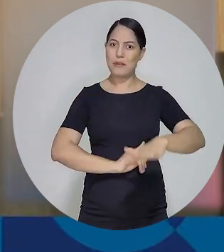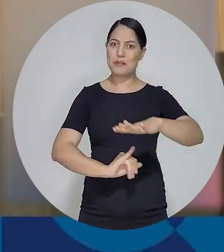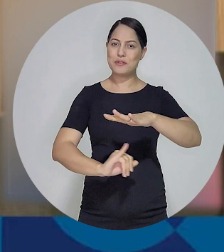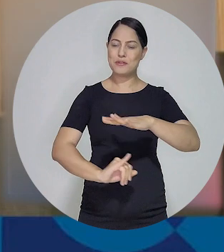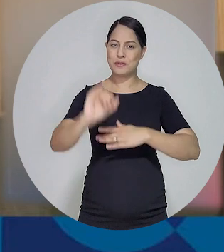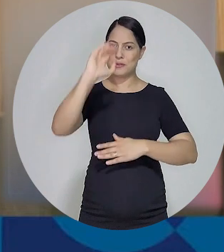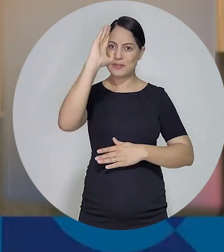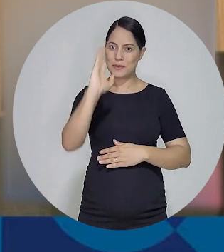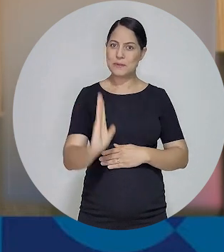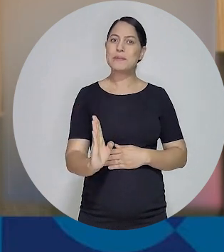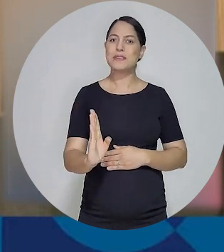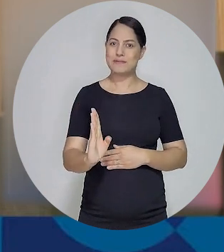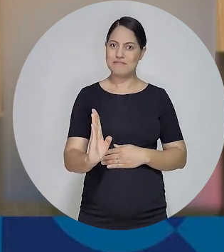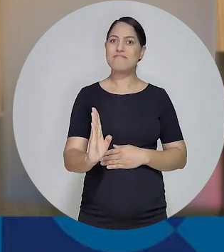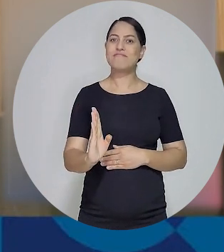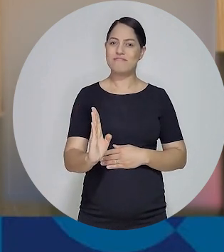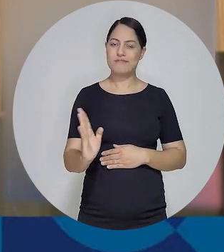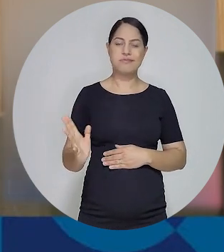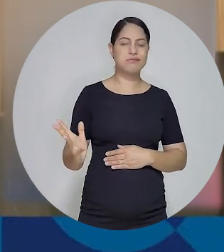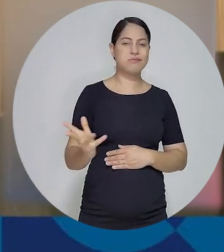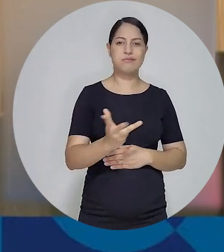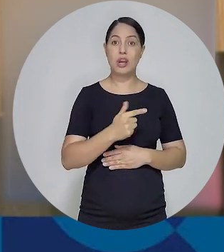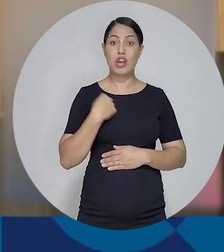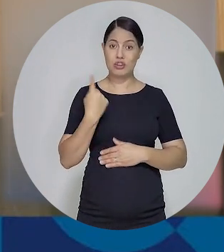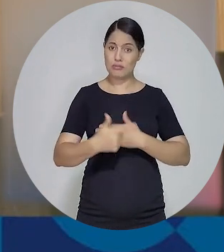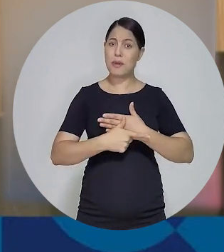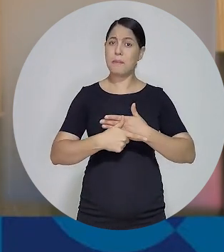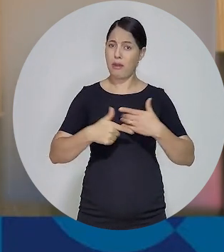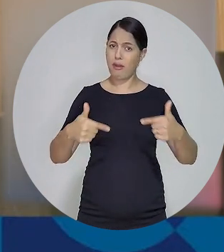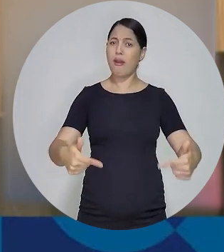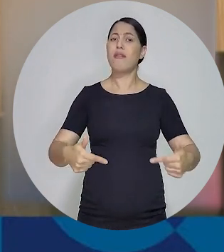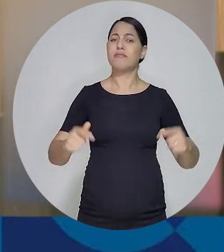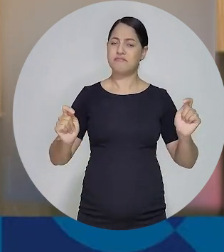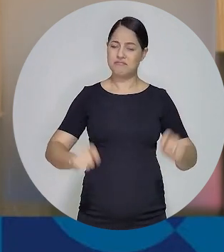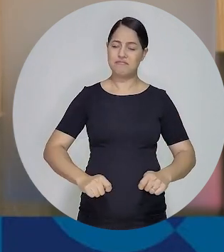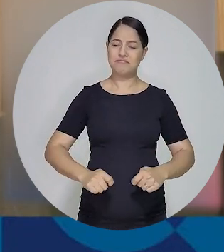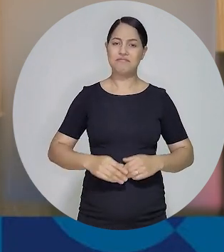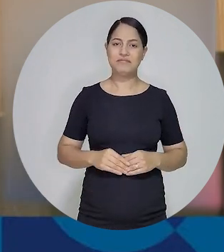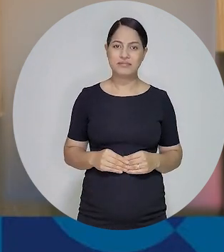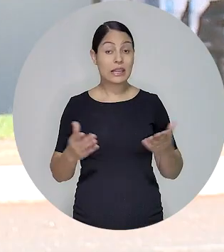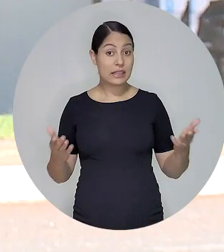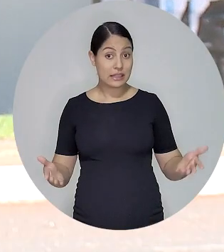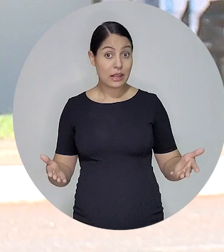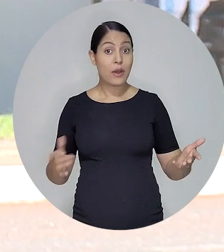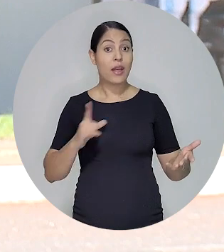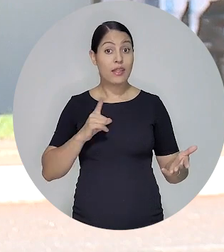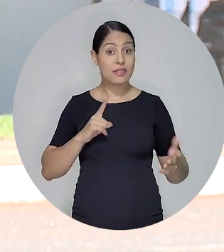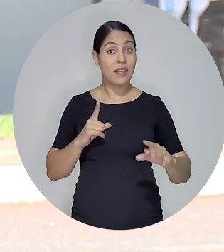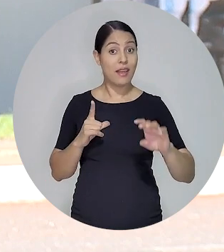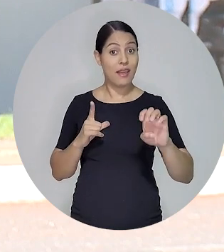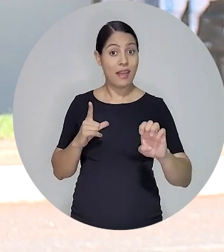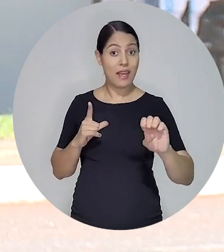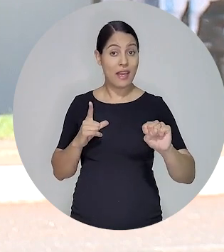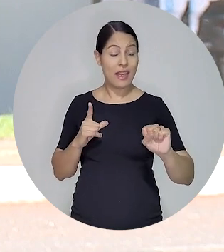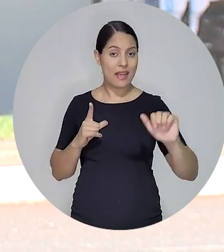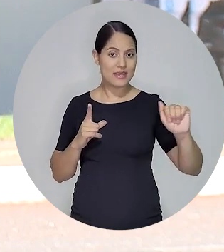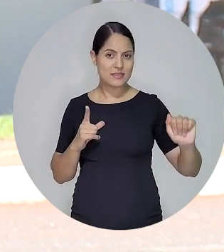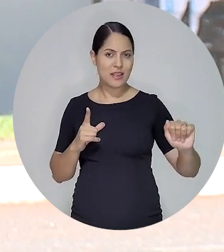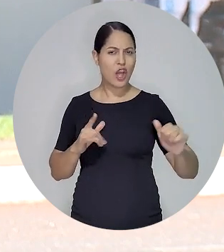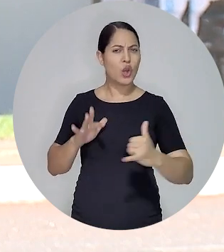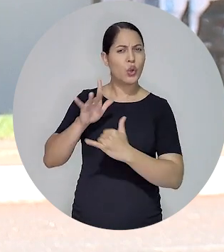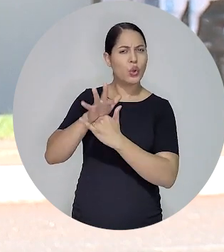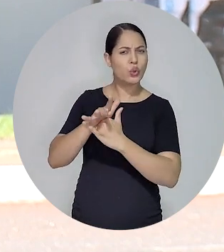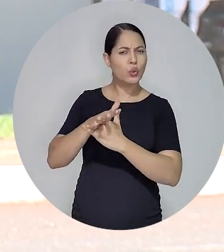assim somos a maior entidade civil deste país e cumpriremos o nosso papel. Já no canal da Escola Superior